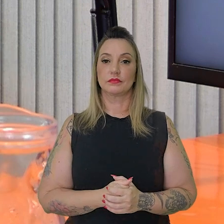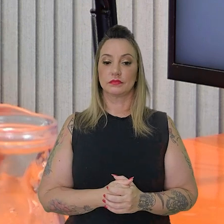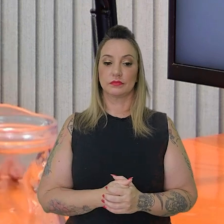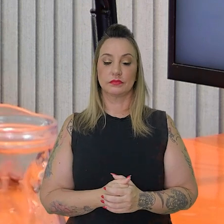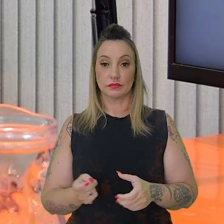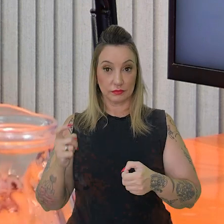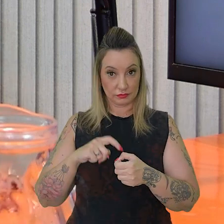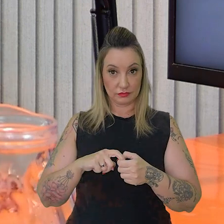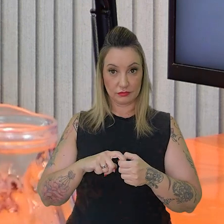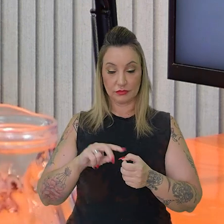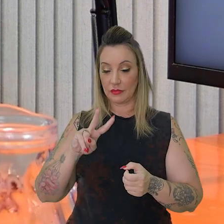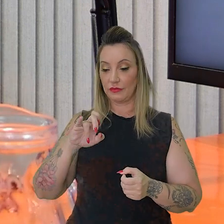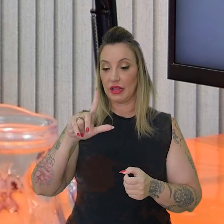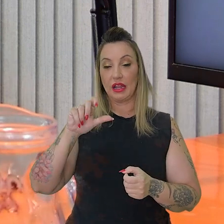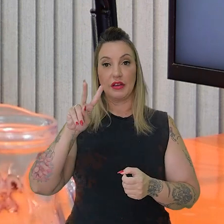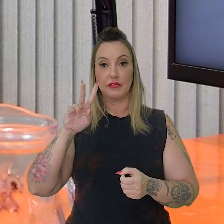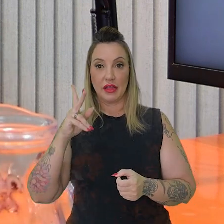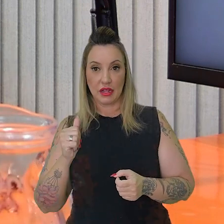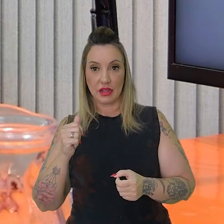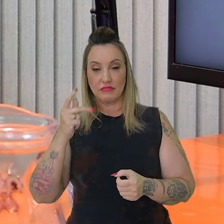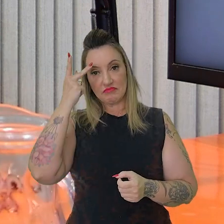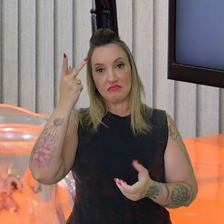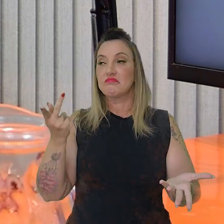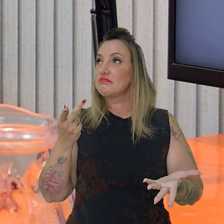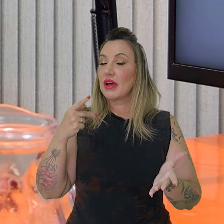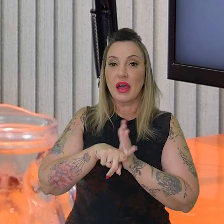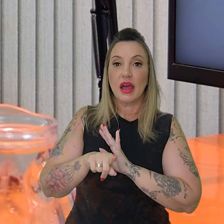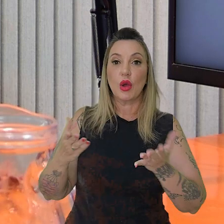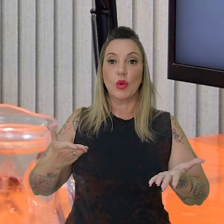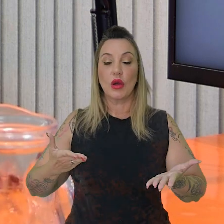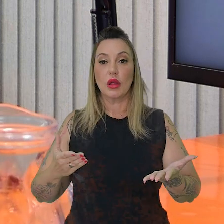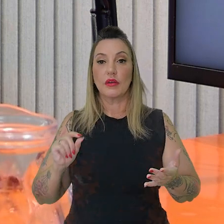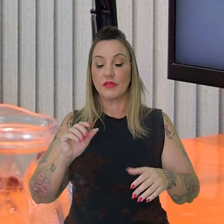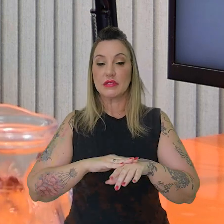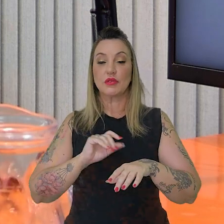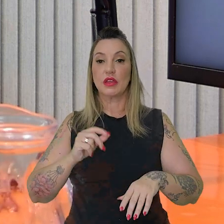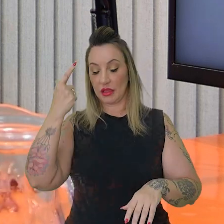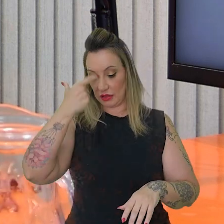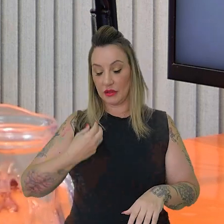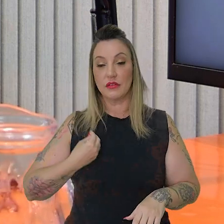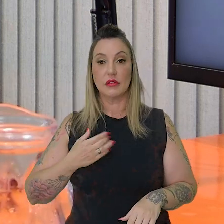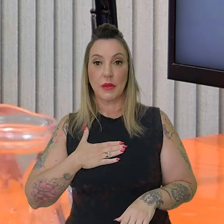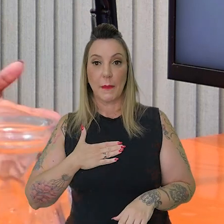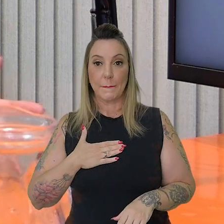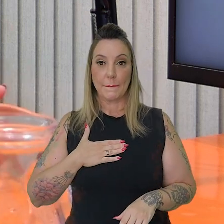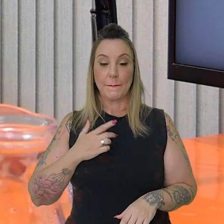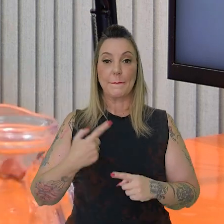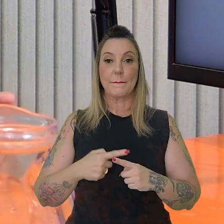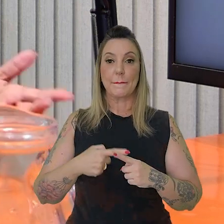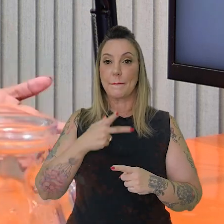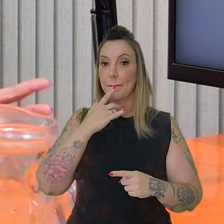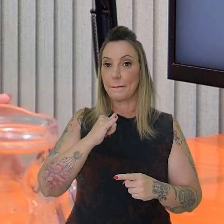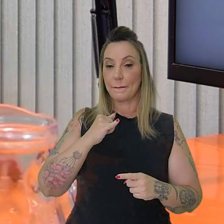retornando pra Vila Velha eu falei sim e agora que vai ser da minha vida né porque querendo ou não eu fui porque meu pai